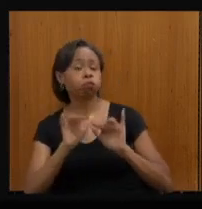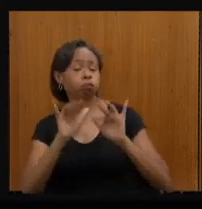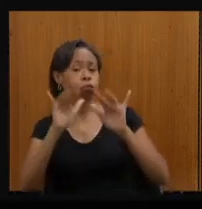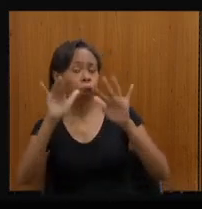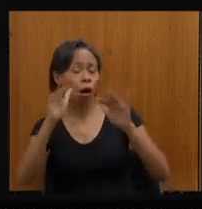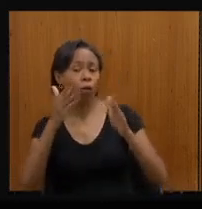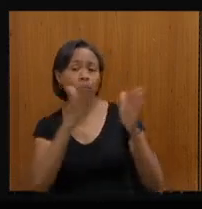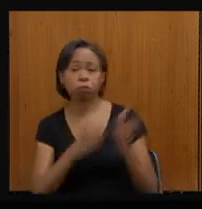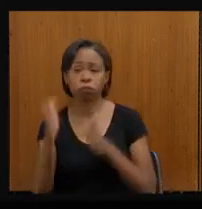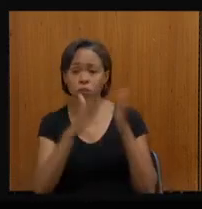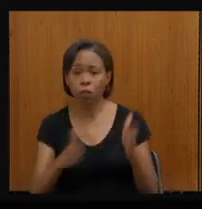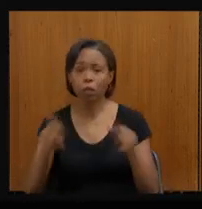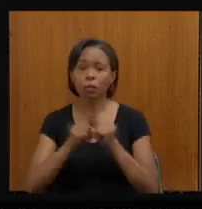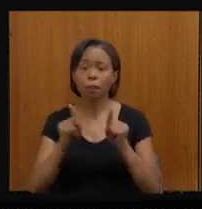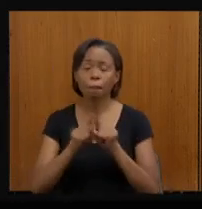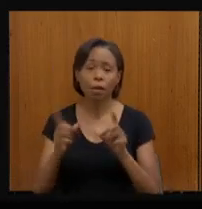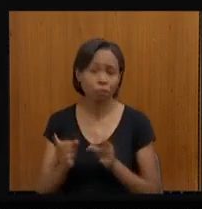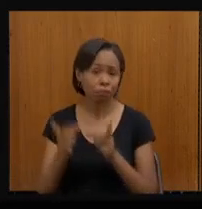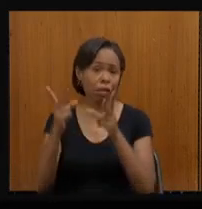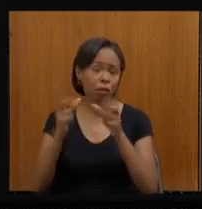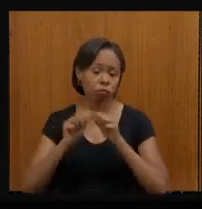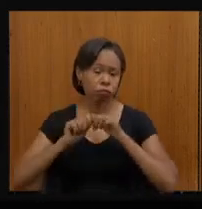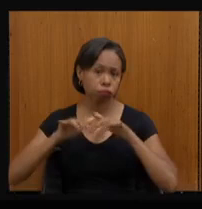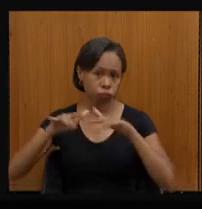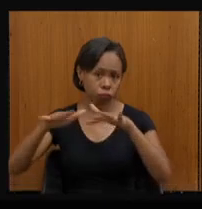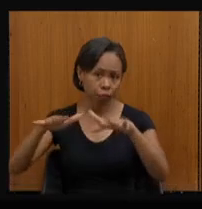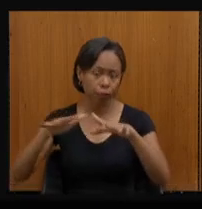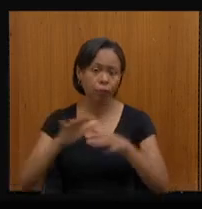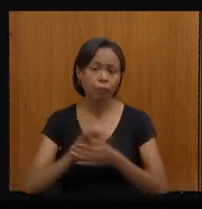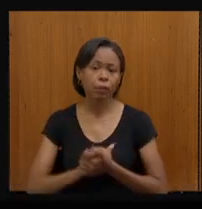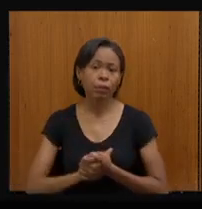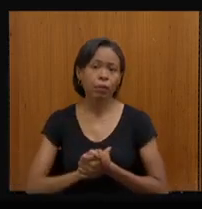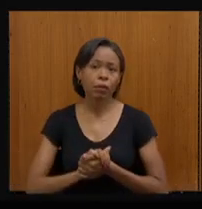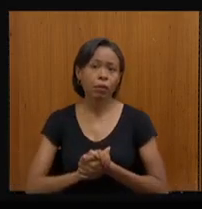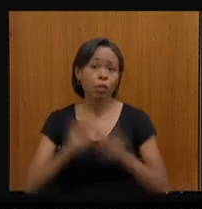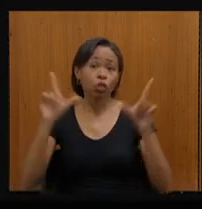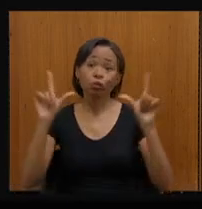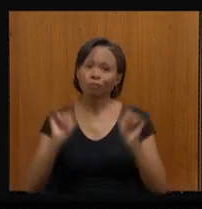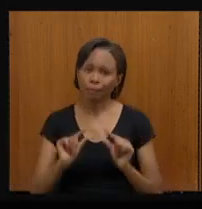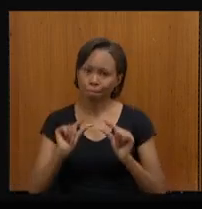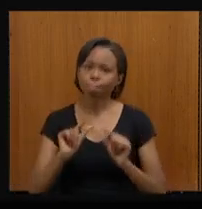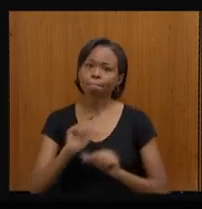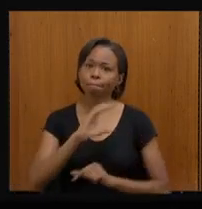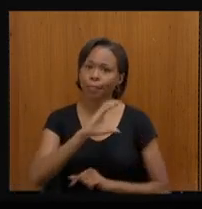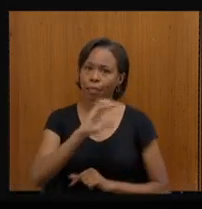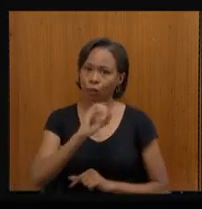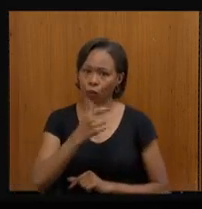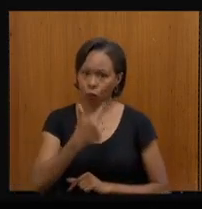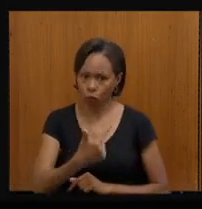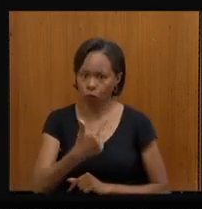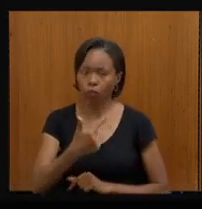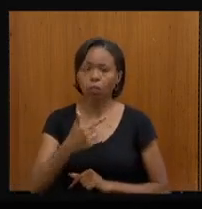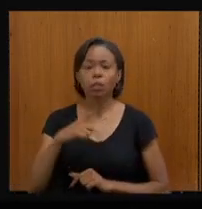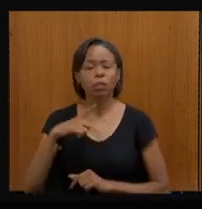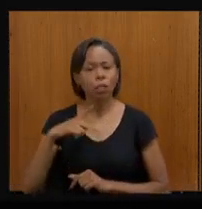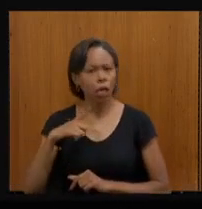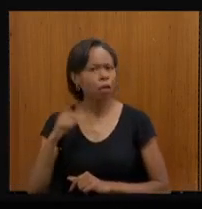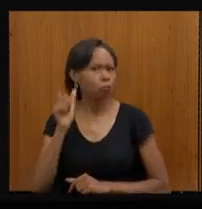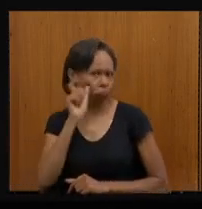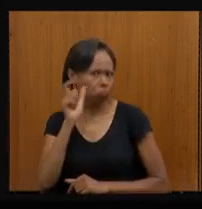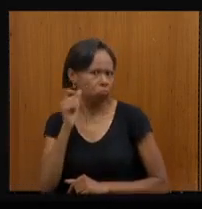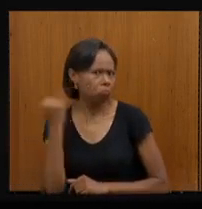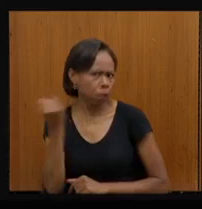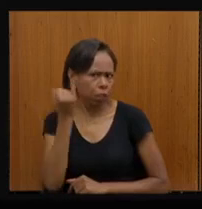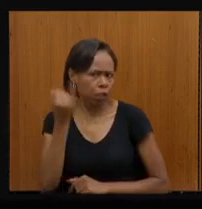de distribuição a pneus cagou então é é bastante interessante nós dois duas